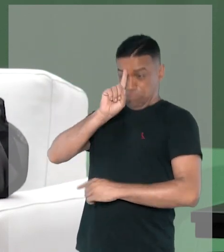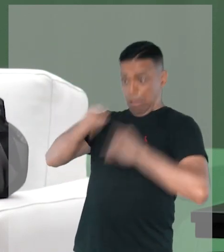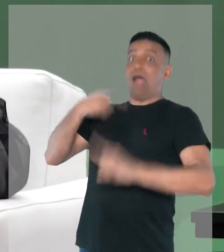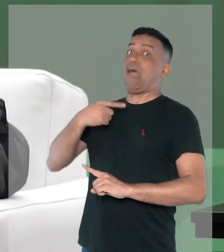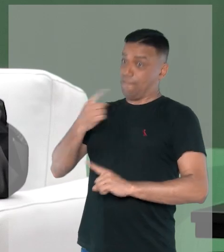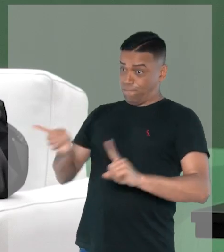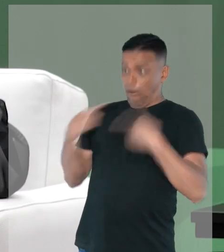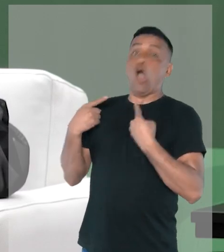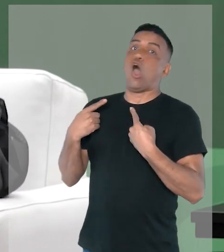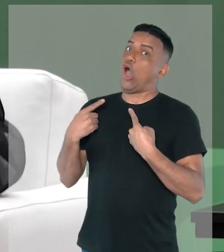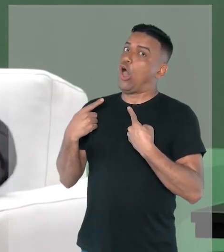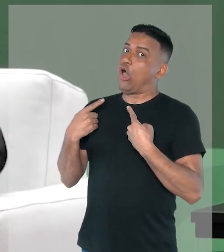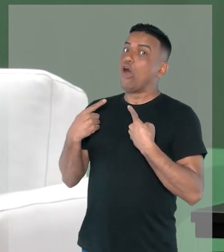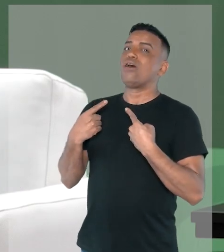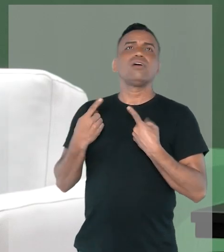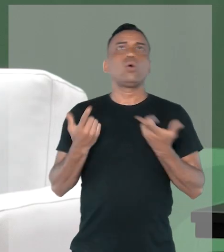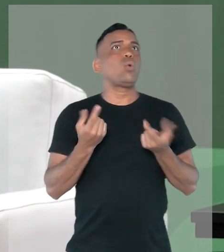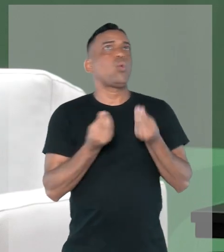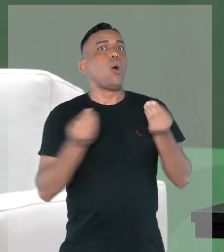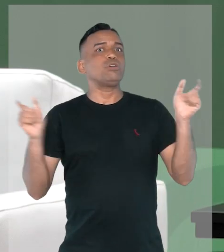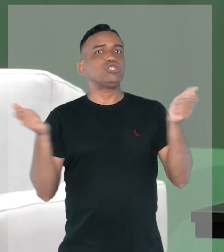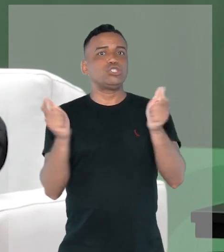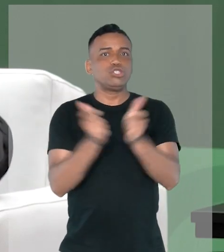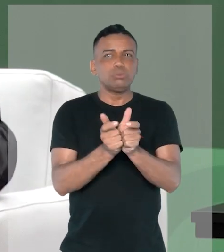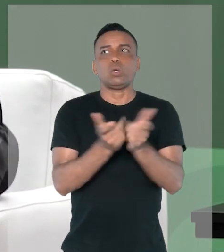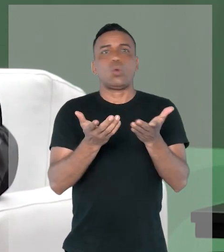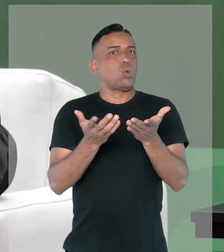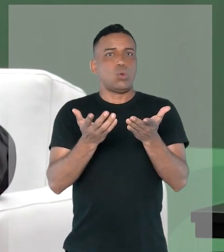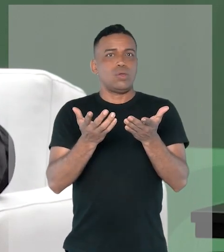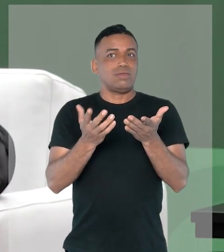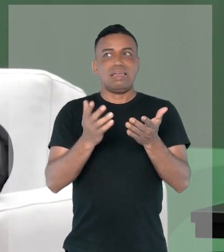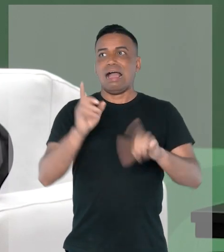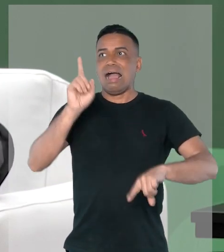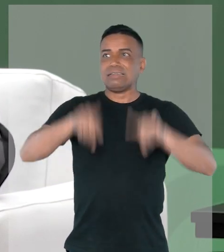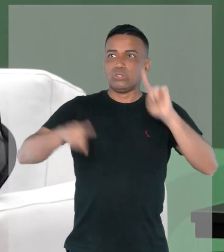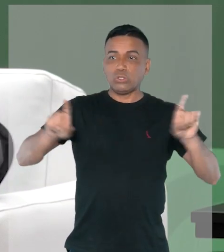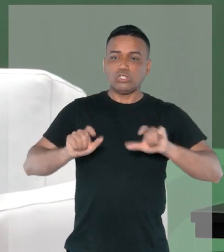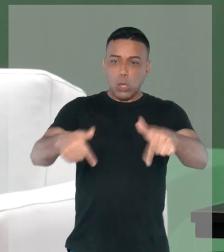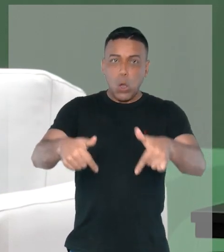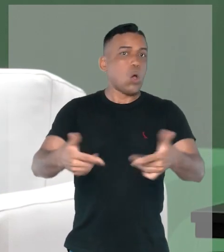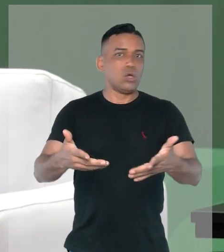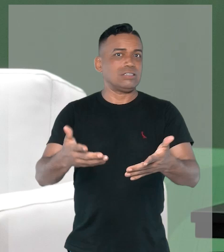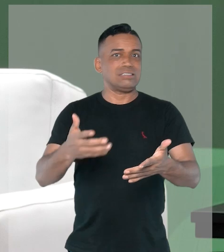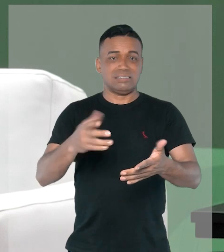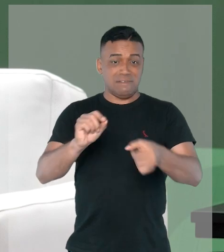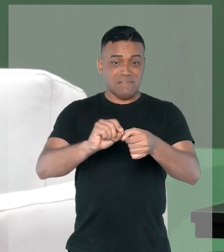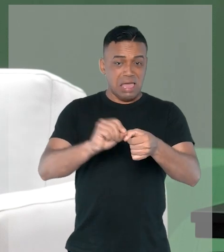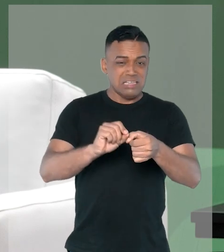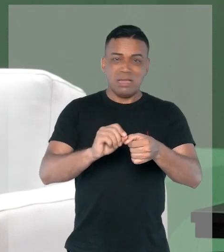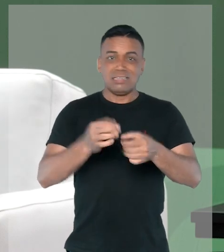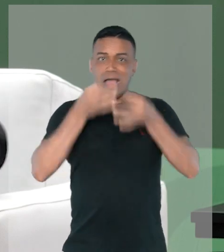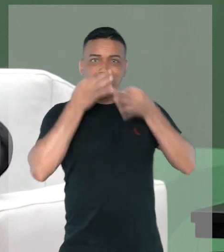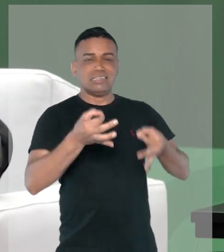gente minimiza isto? Como é que a gente minimiza o resultado de coisas que às vezes fizemos e não prestamos atenção